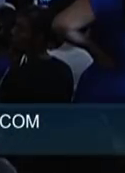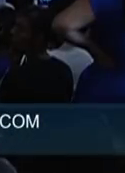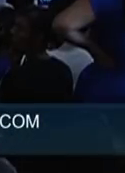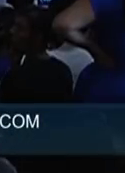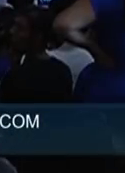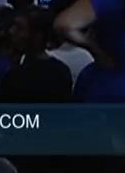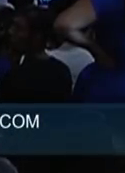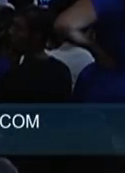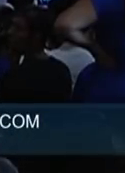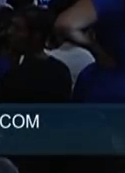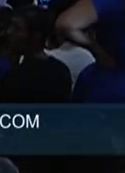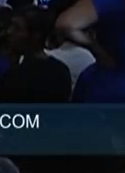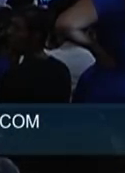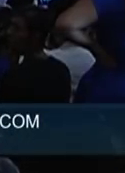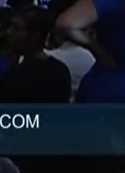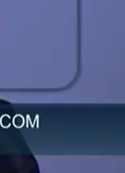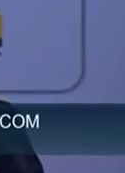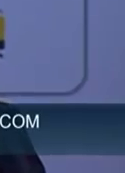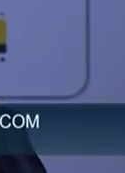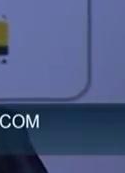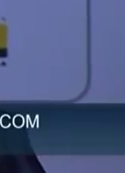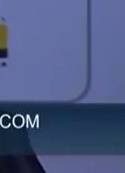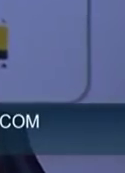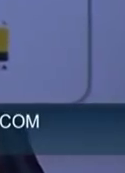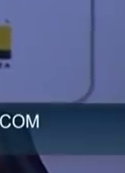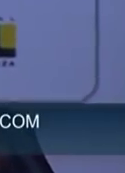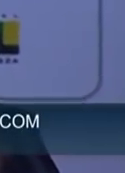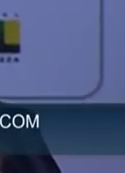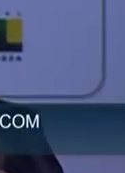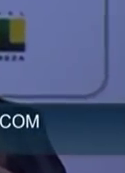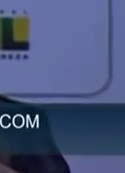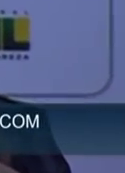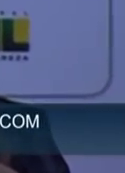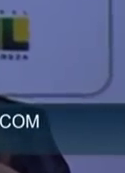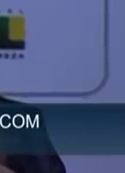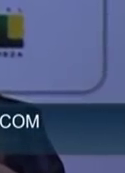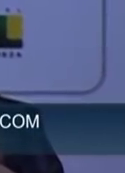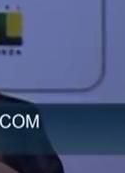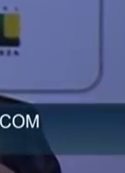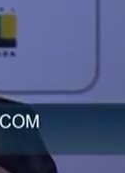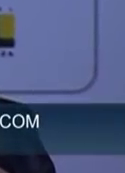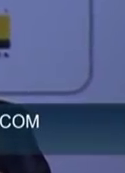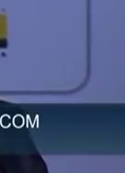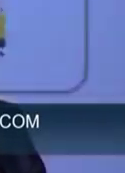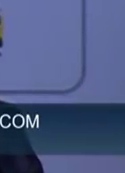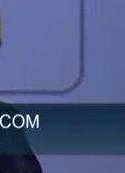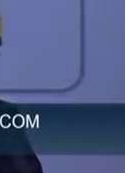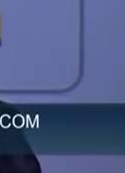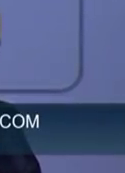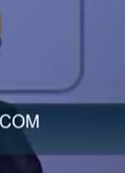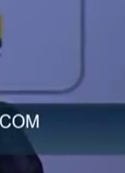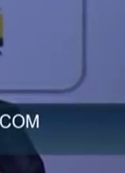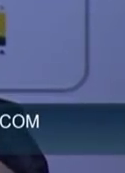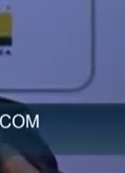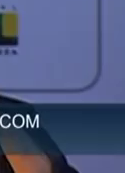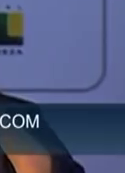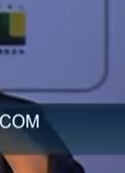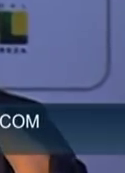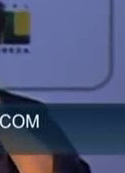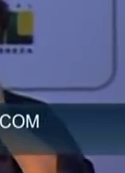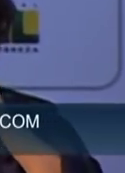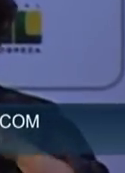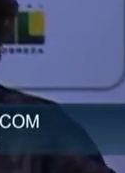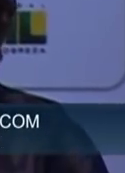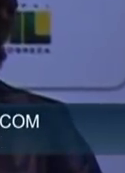cadeia produtiva traz enormes ganhos ambientais por evitar a contaminação de águas e a devastação